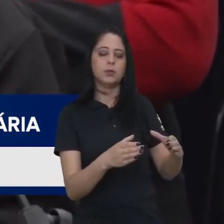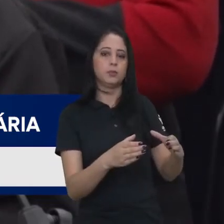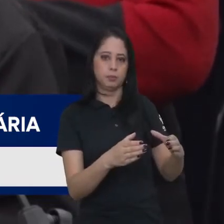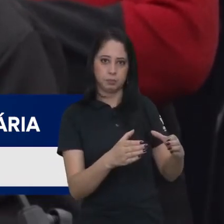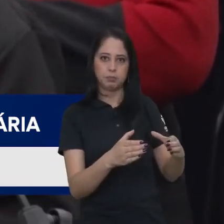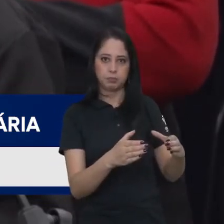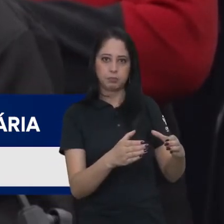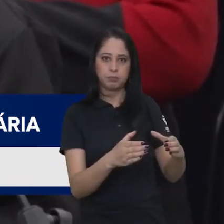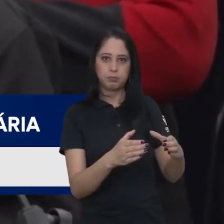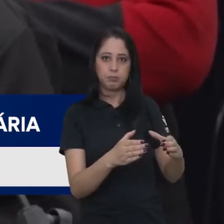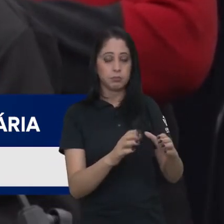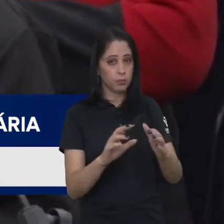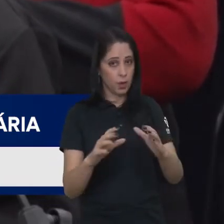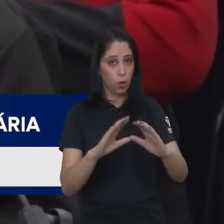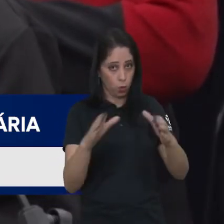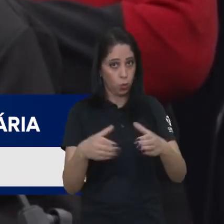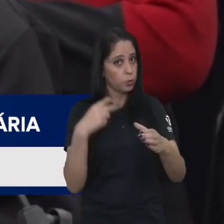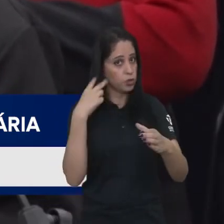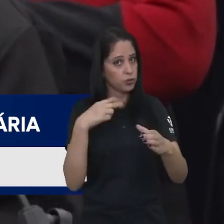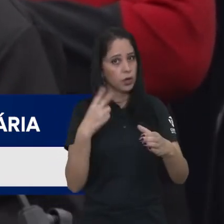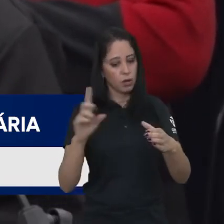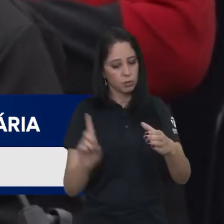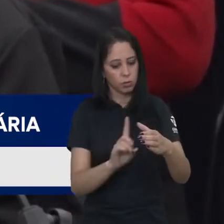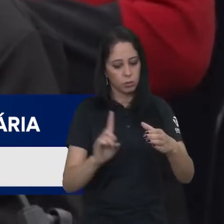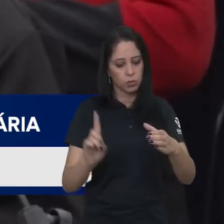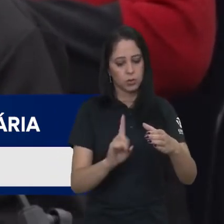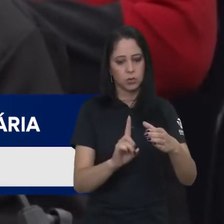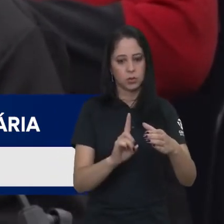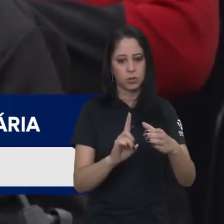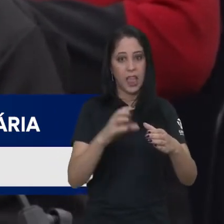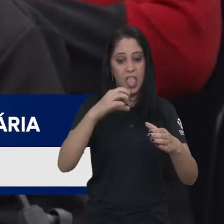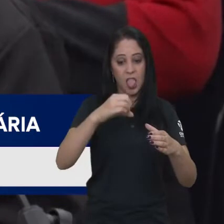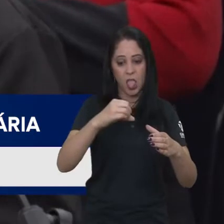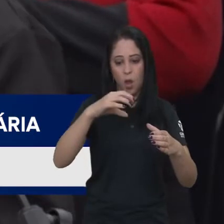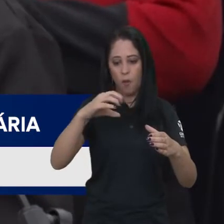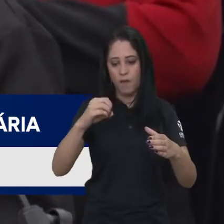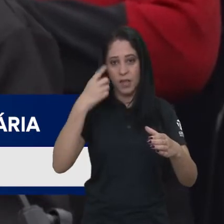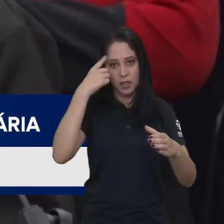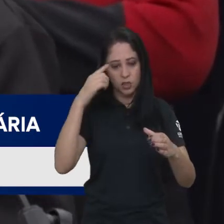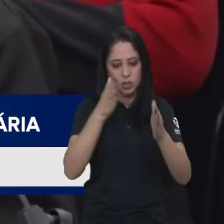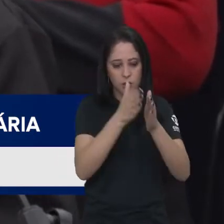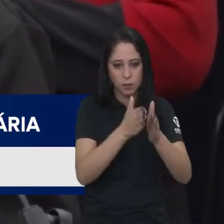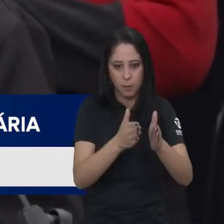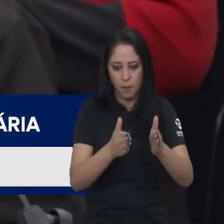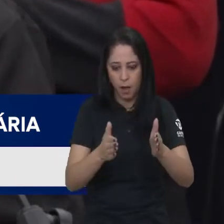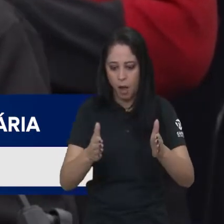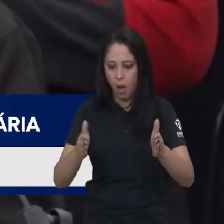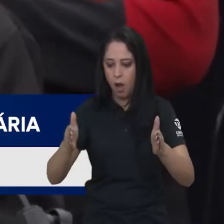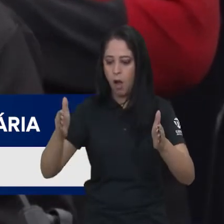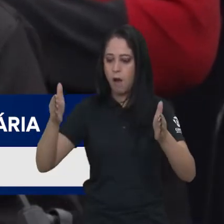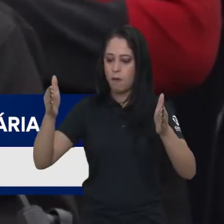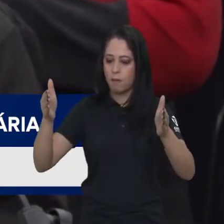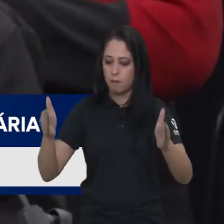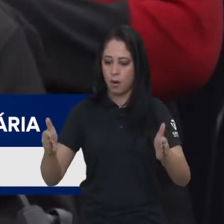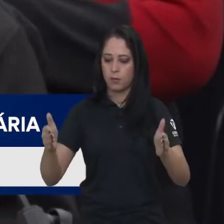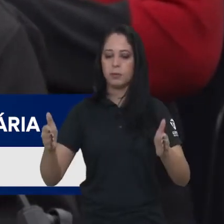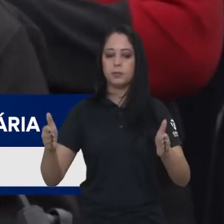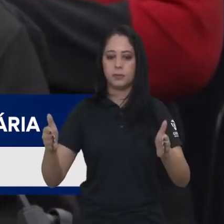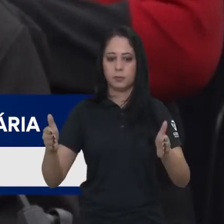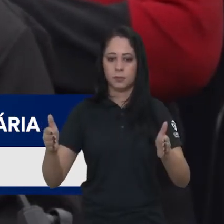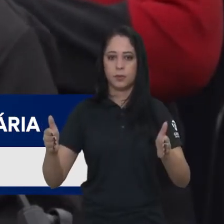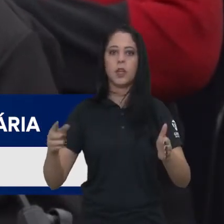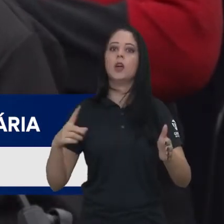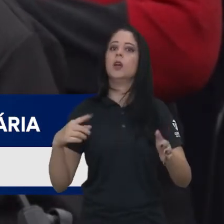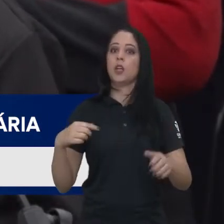um dispositivo que nesses 90 dias a gente dê paz para todos os problemas que existem na